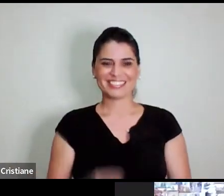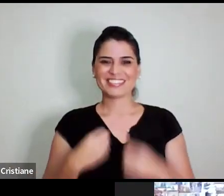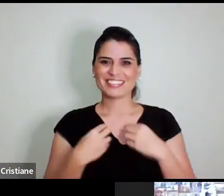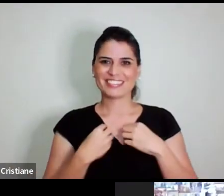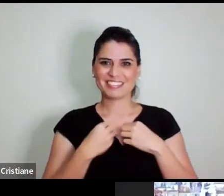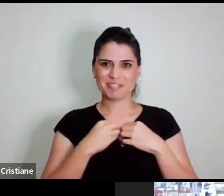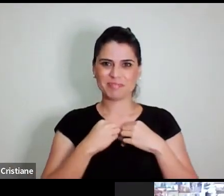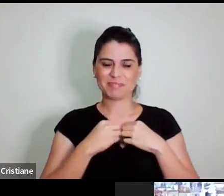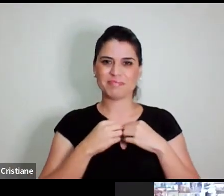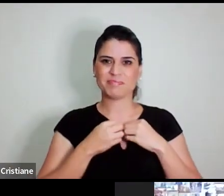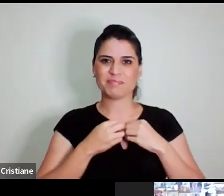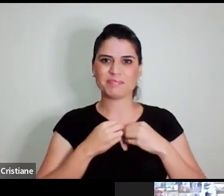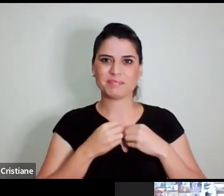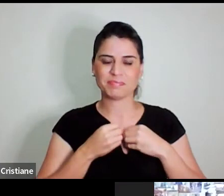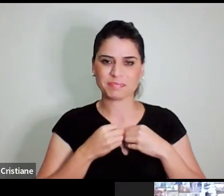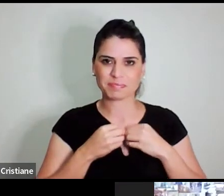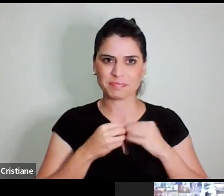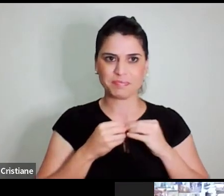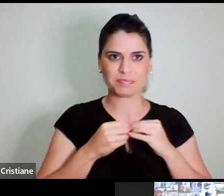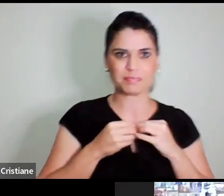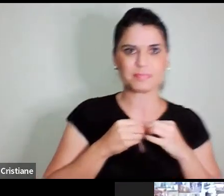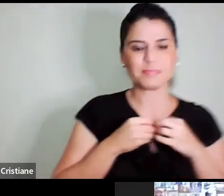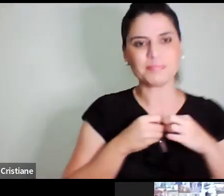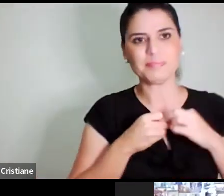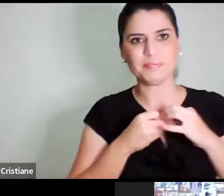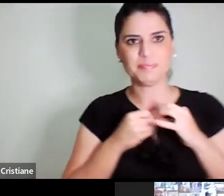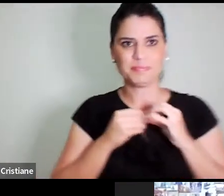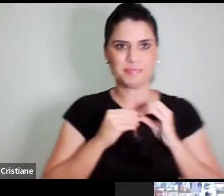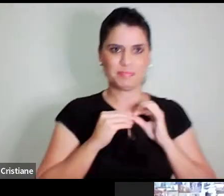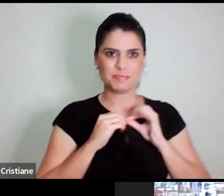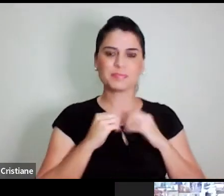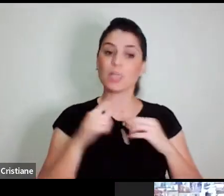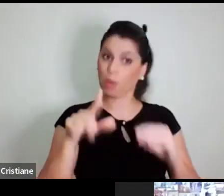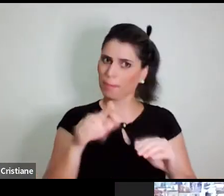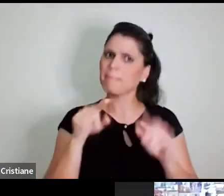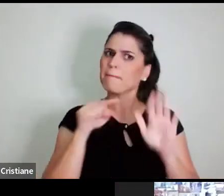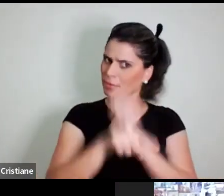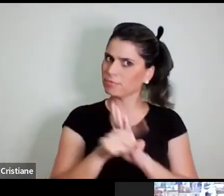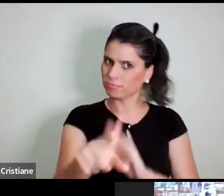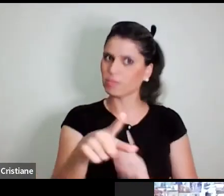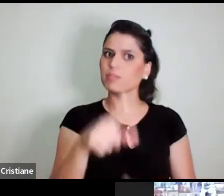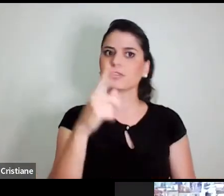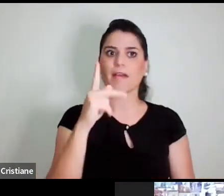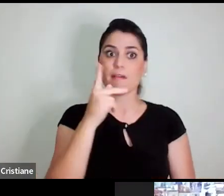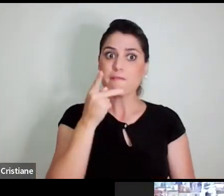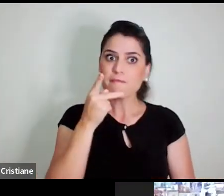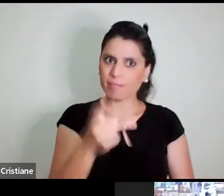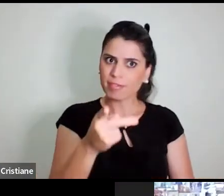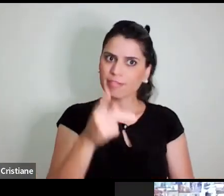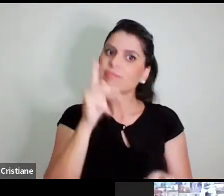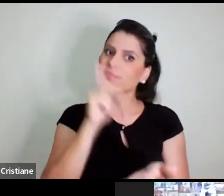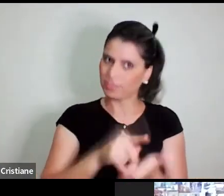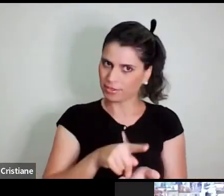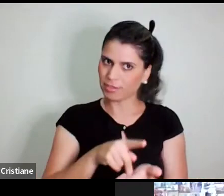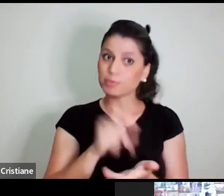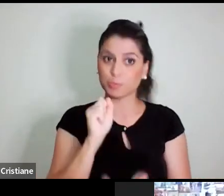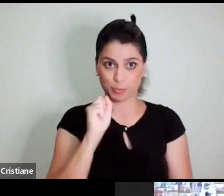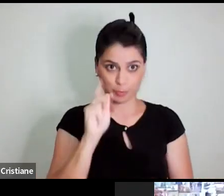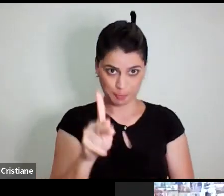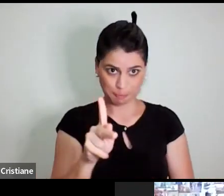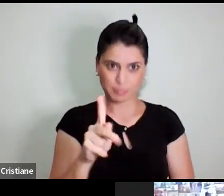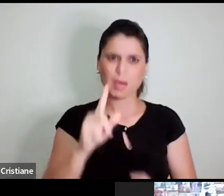Nazaré, agora deixa eu fazer uma pergunta aqui, tem que ser sincero qual você está sendo. Porque tem convidados, tem pessoas que a gente fala, né, mostra